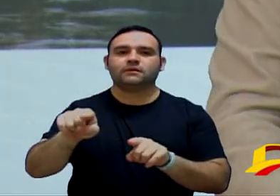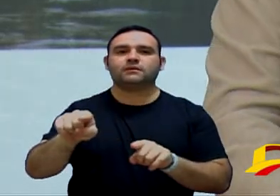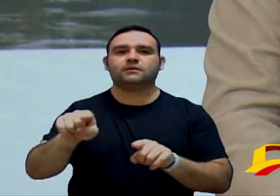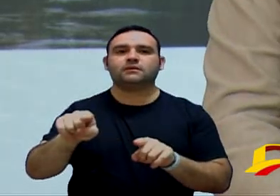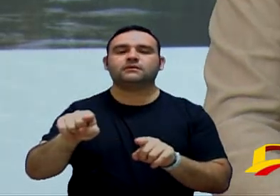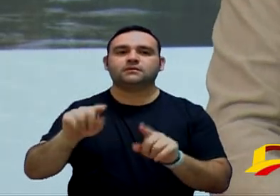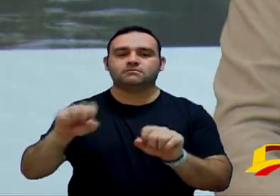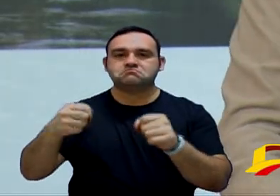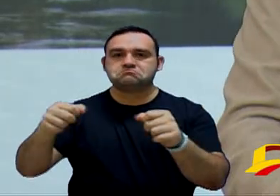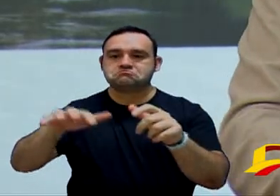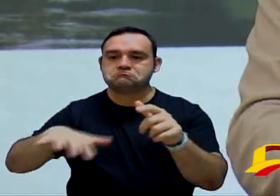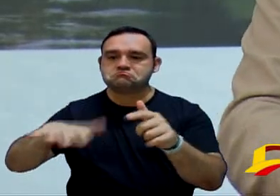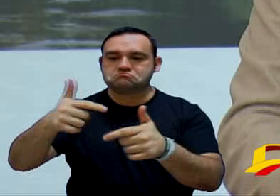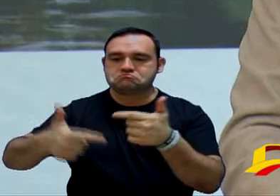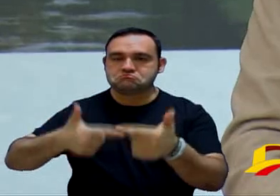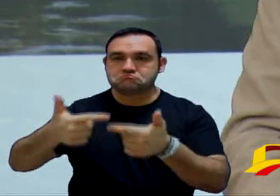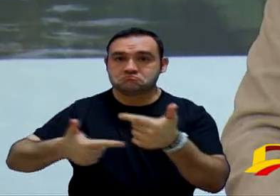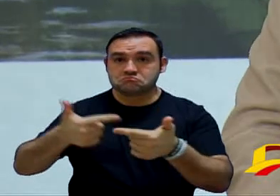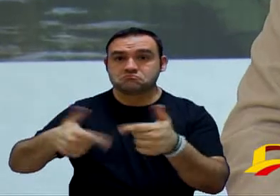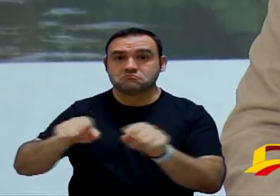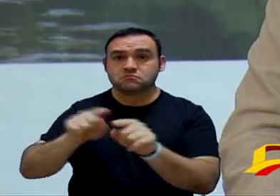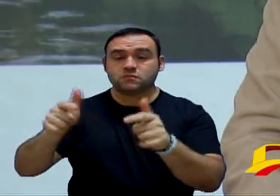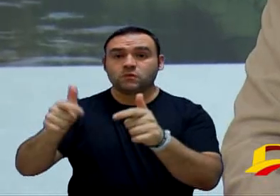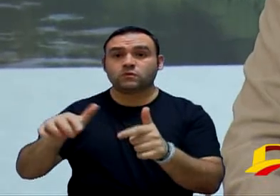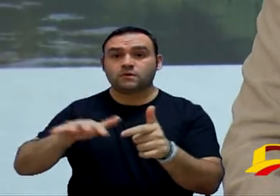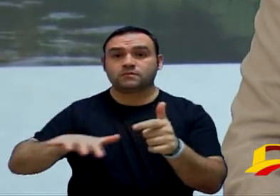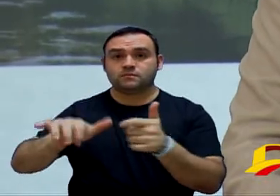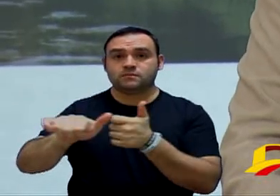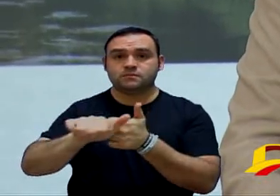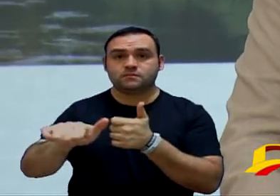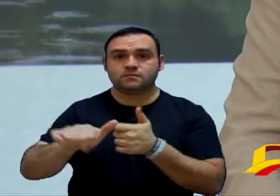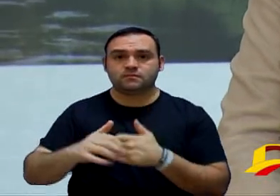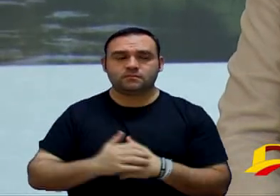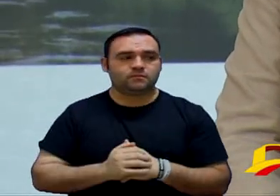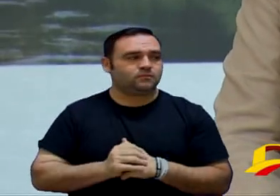agindo naquela região trabalhando naquela região